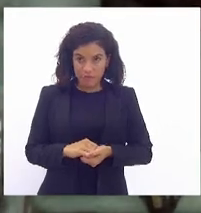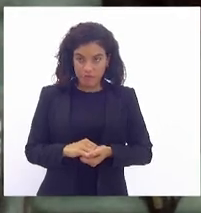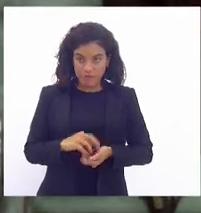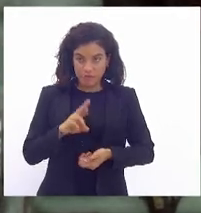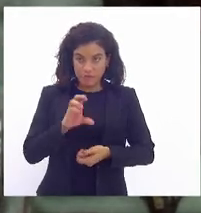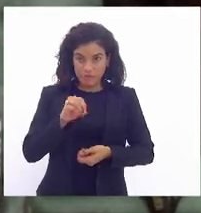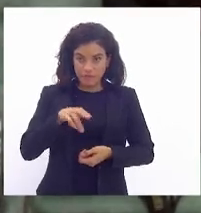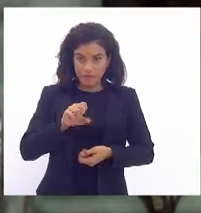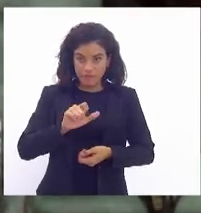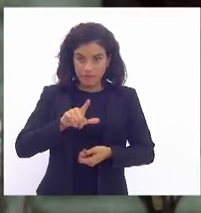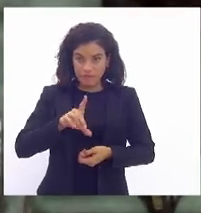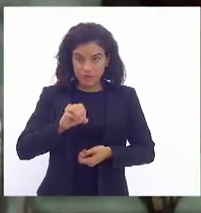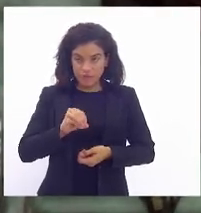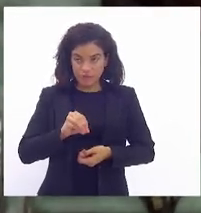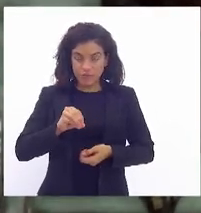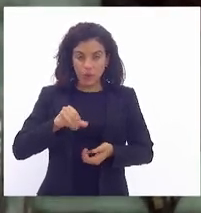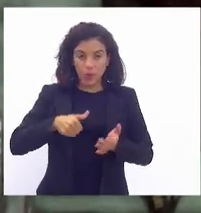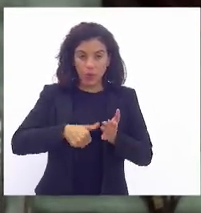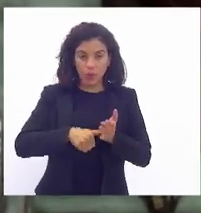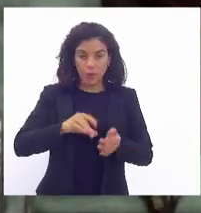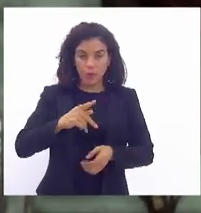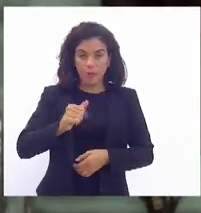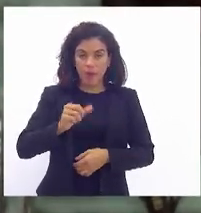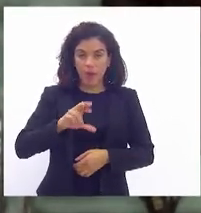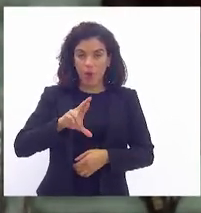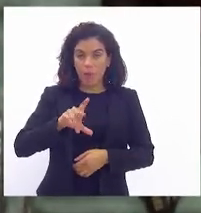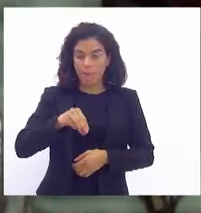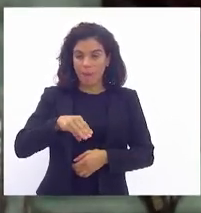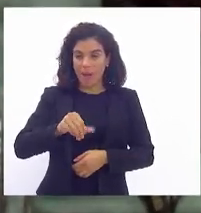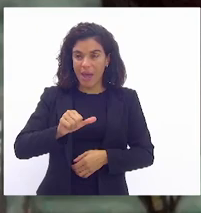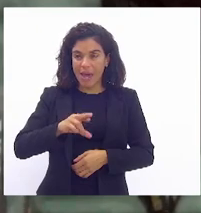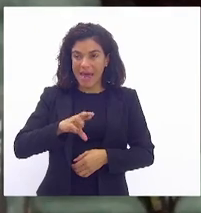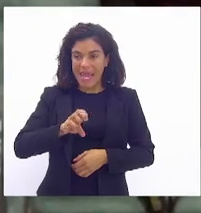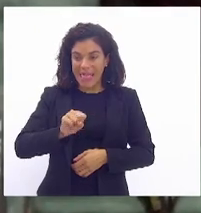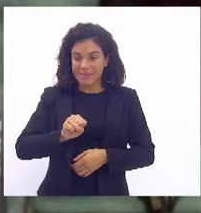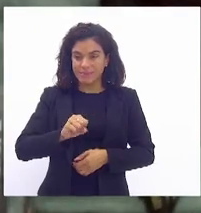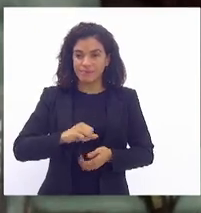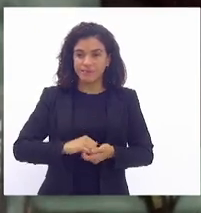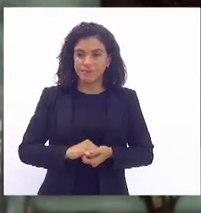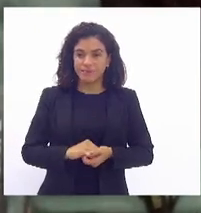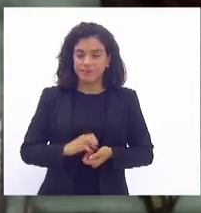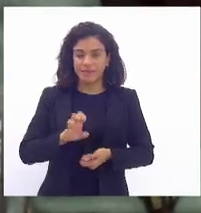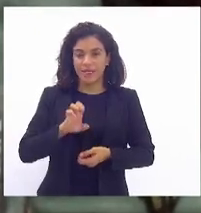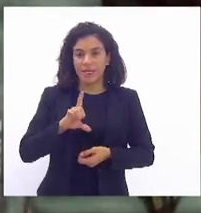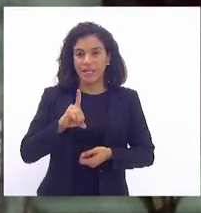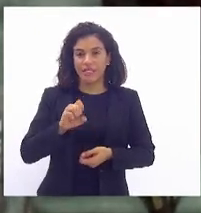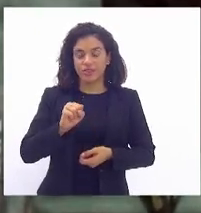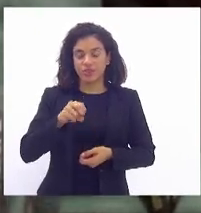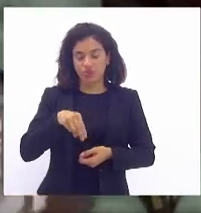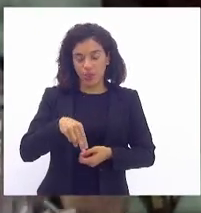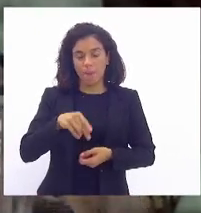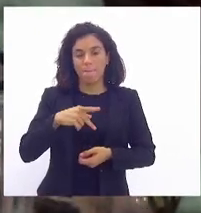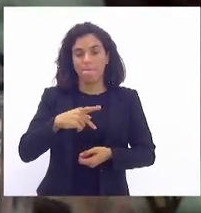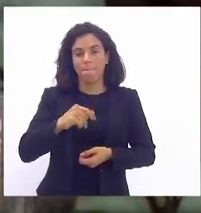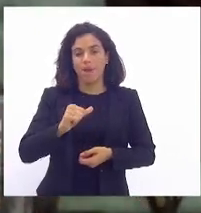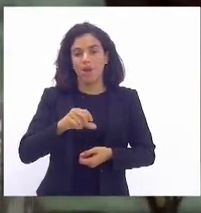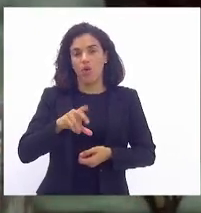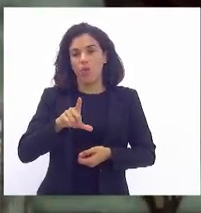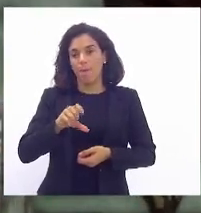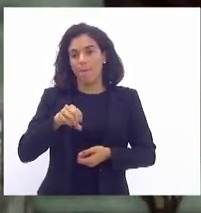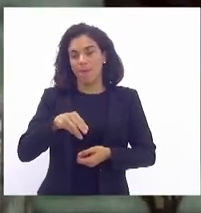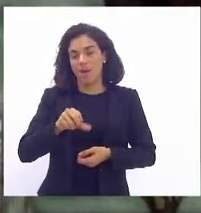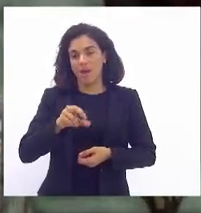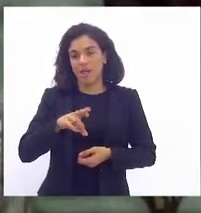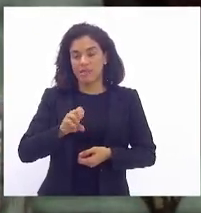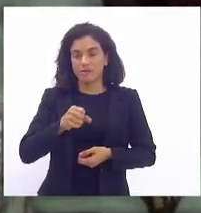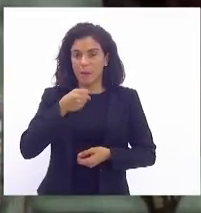Ronaldo Furtado Vieira, Clube Palmares. Edson, Clube Palmares. Vamos passar